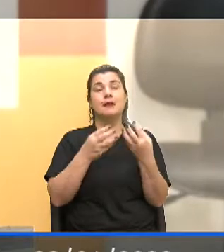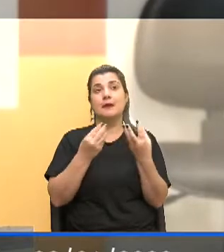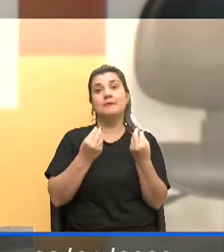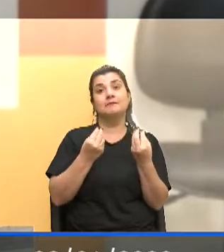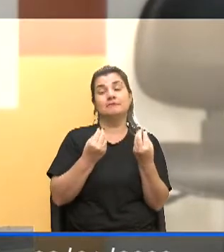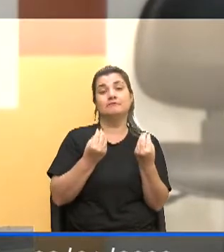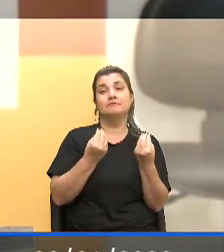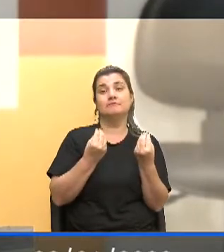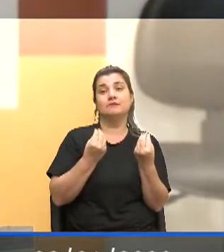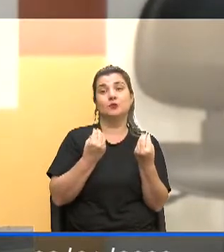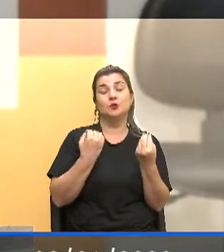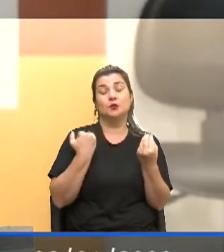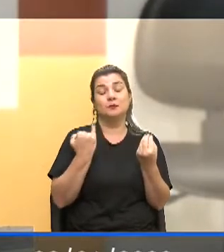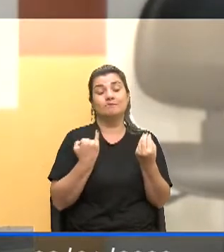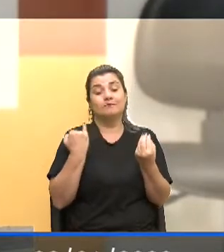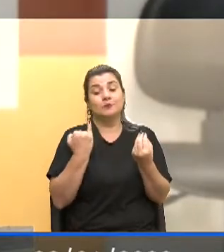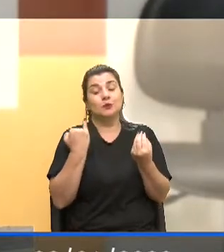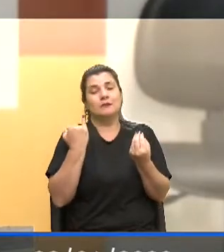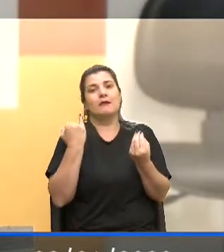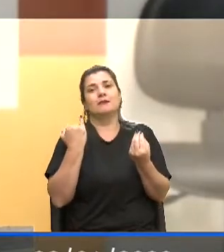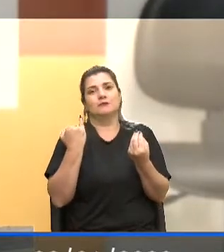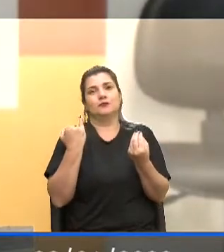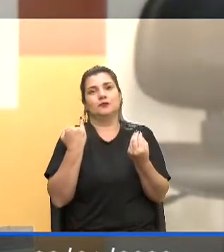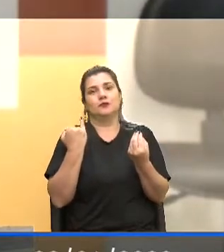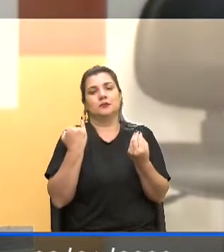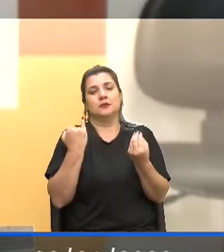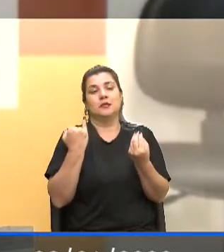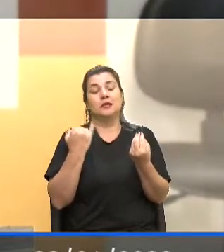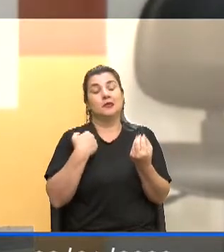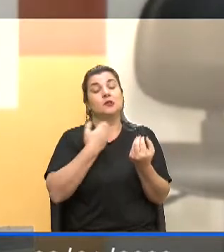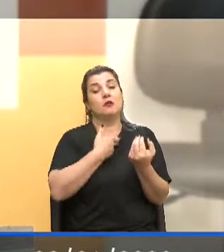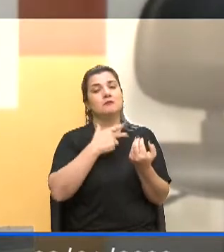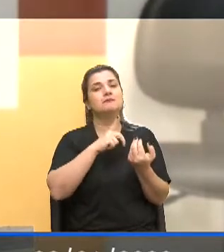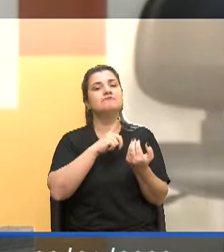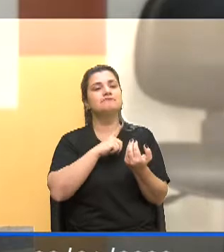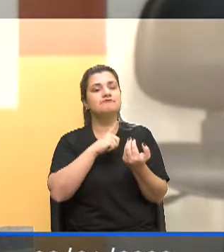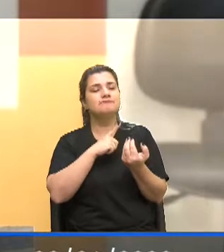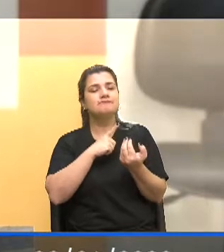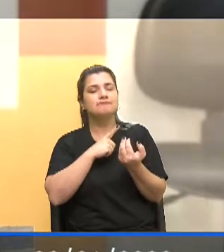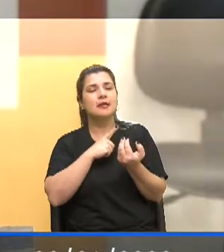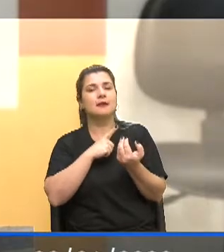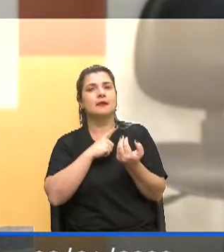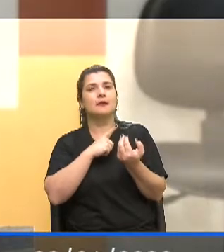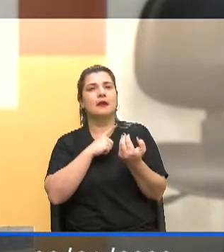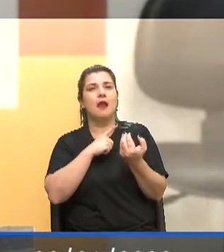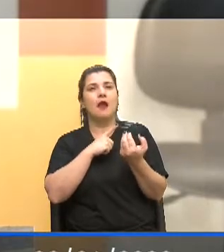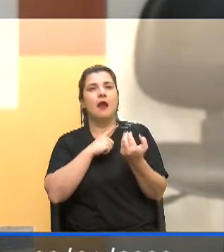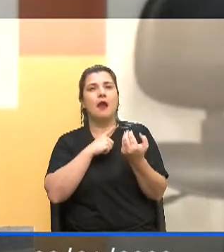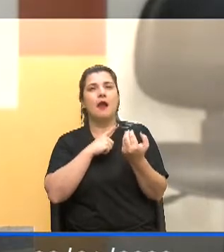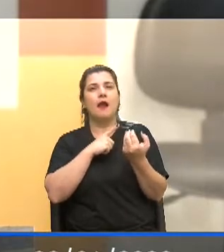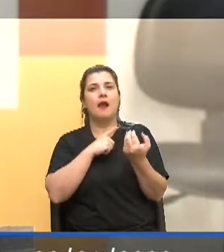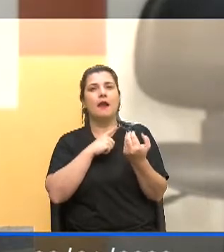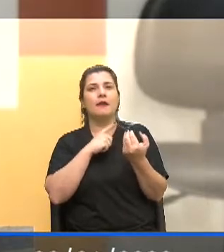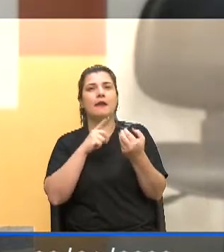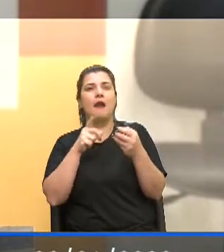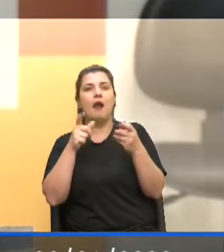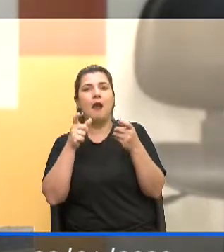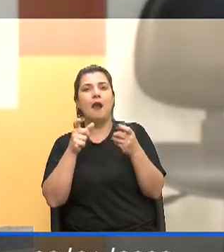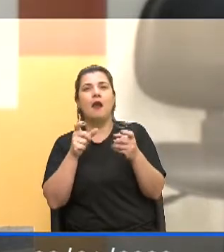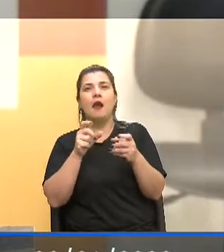relevante que possamos dar esta orientação de qual é o papel da